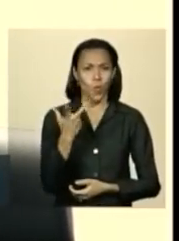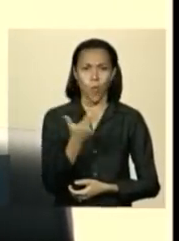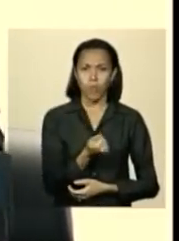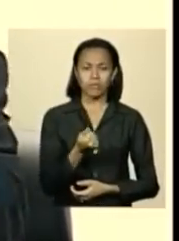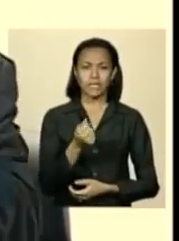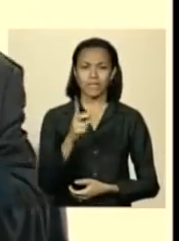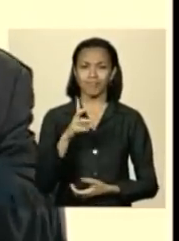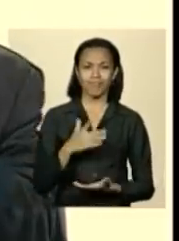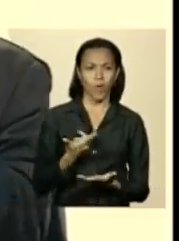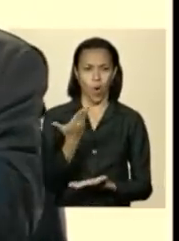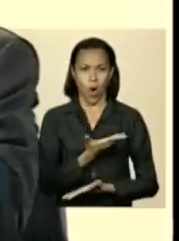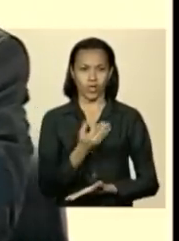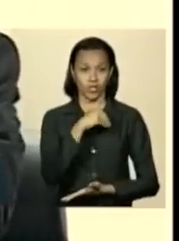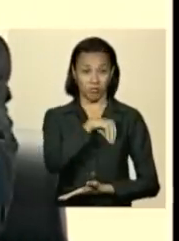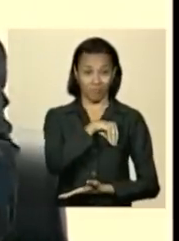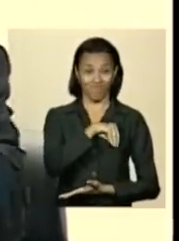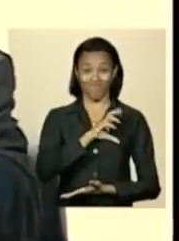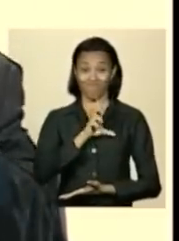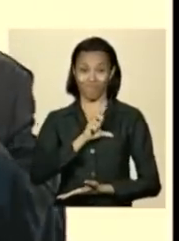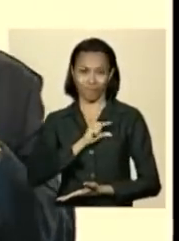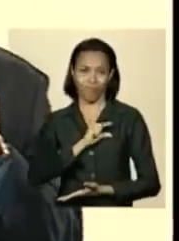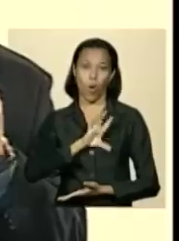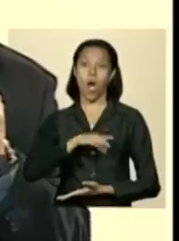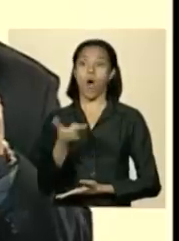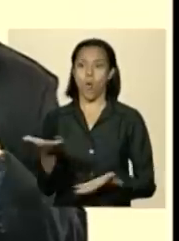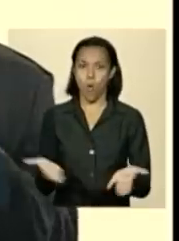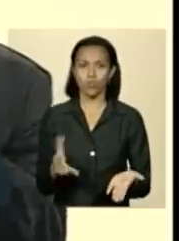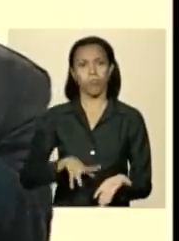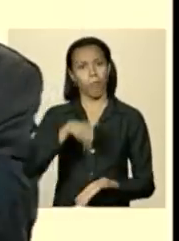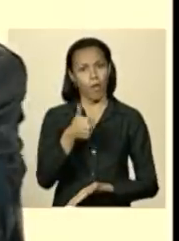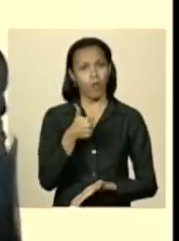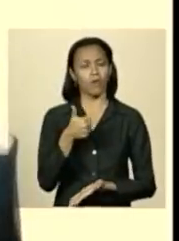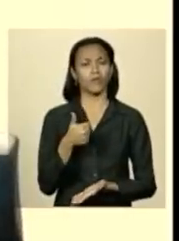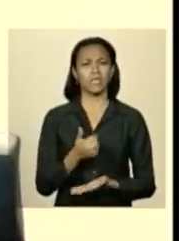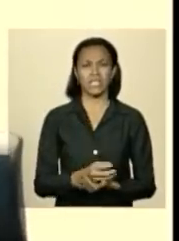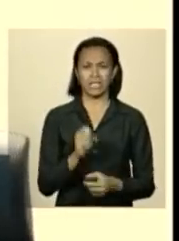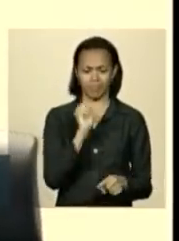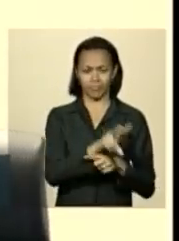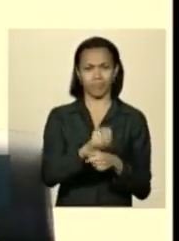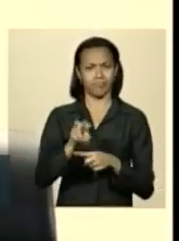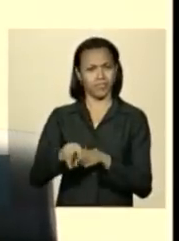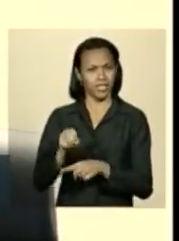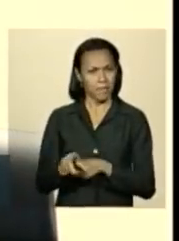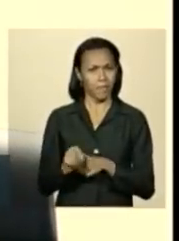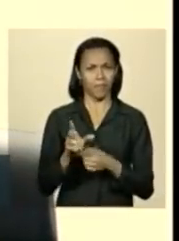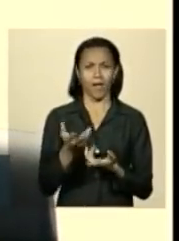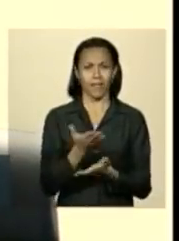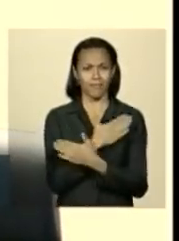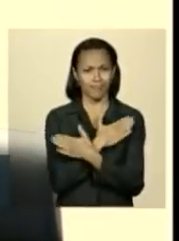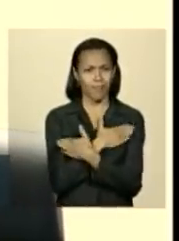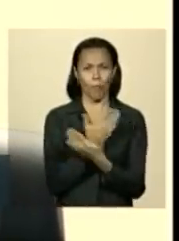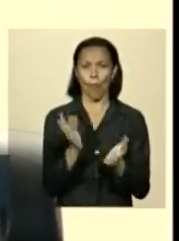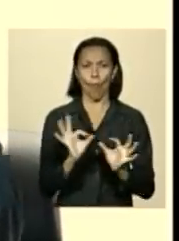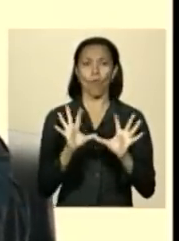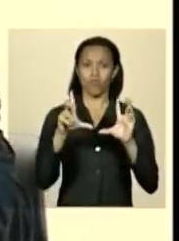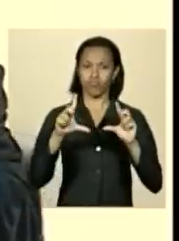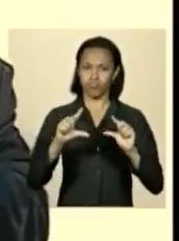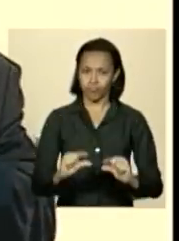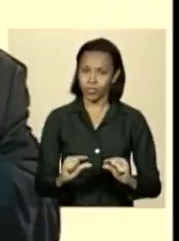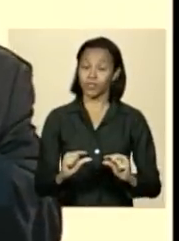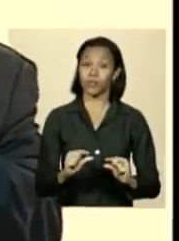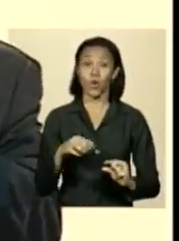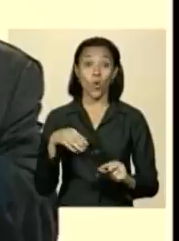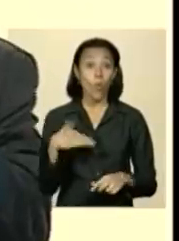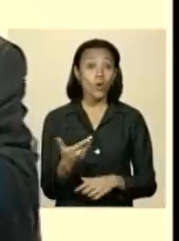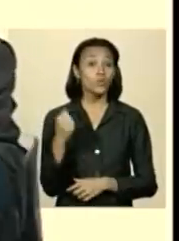iie de renda e foram a classe C quando nós temos o menor índice de desemprego desde que a série histórica é medida quando nós